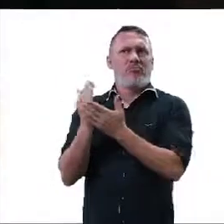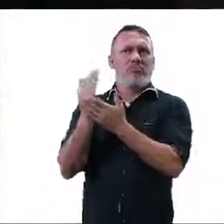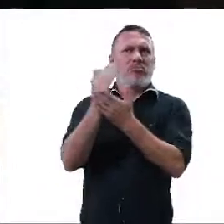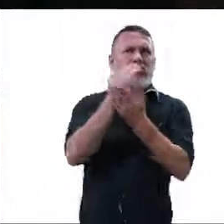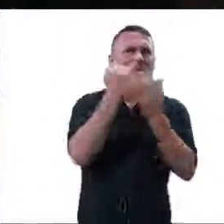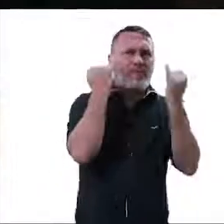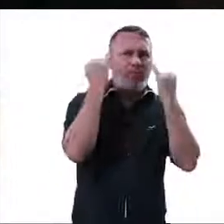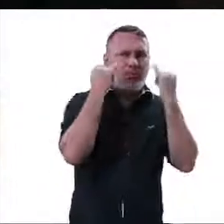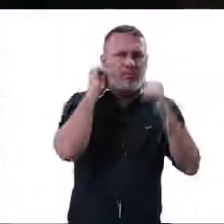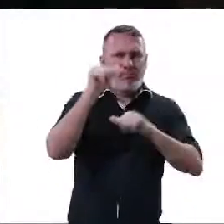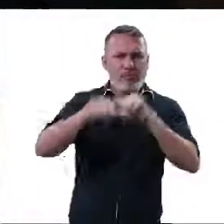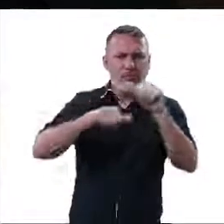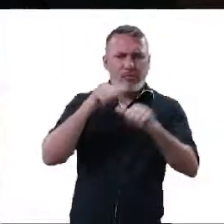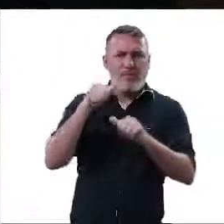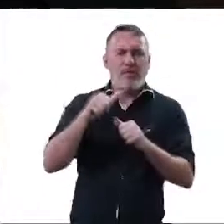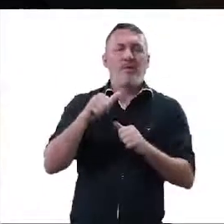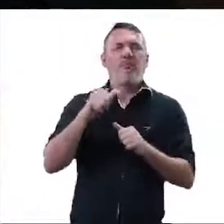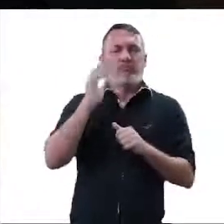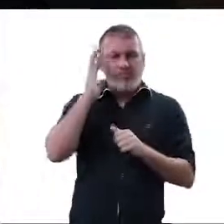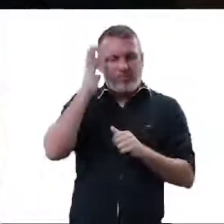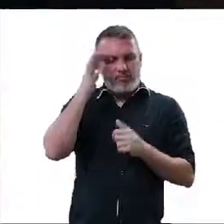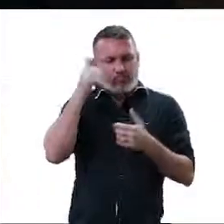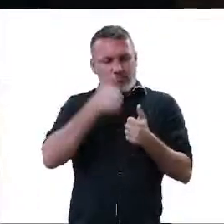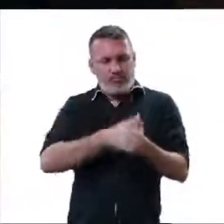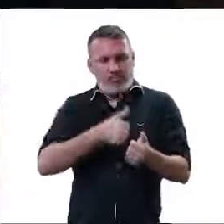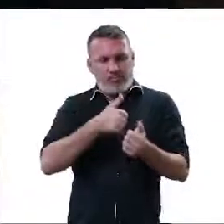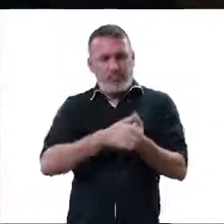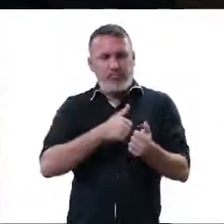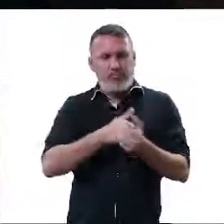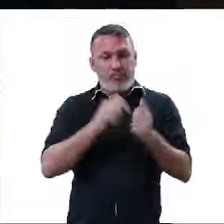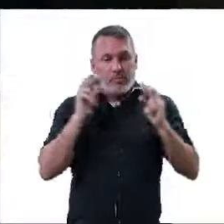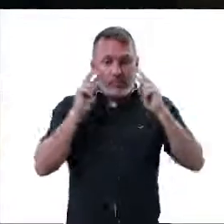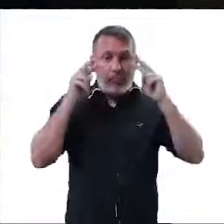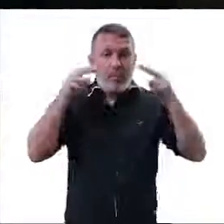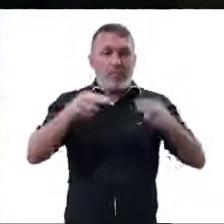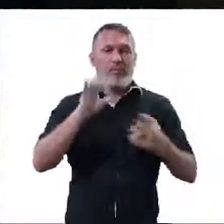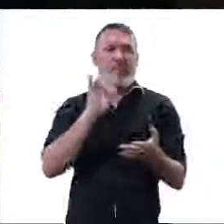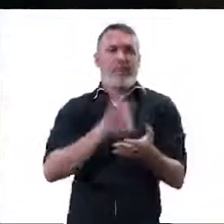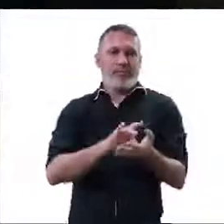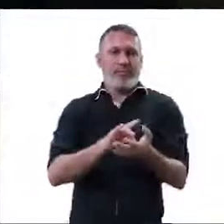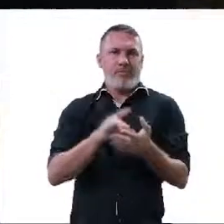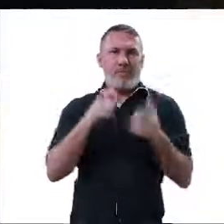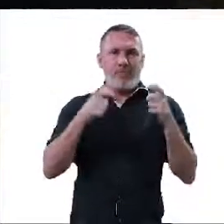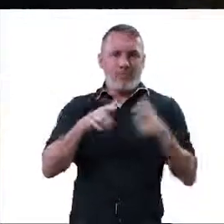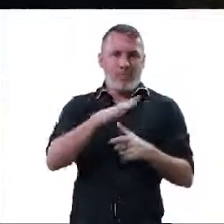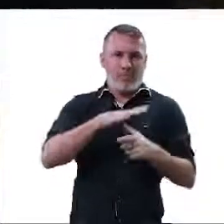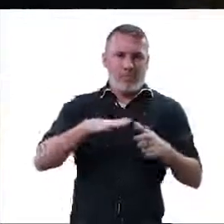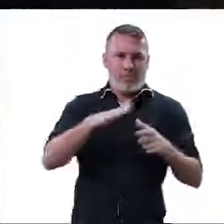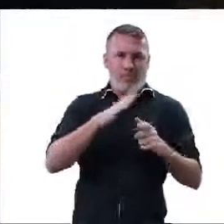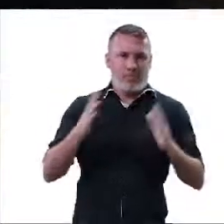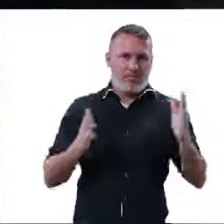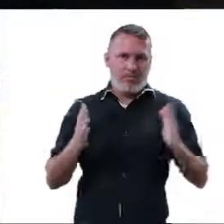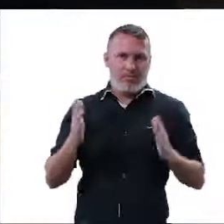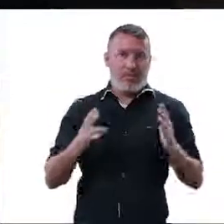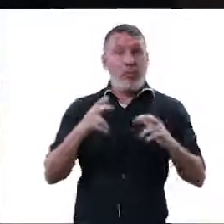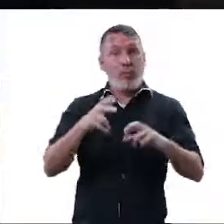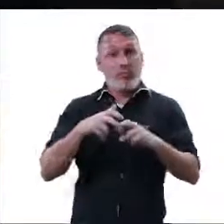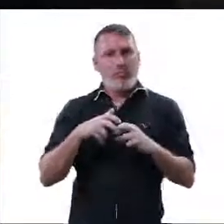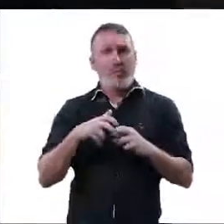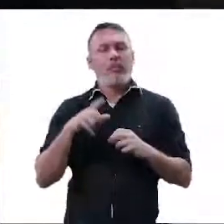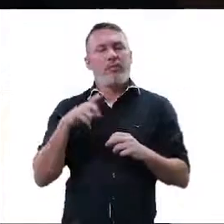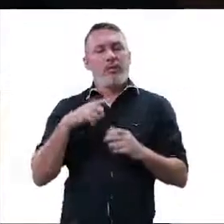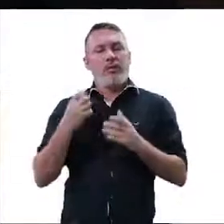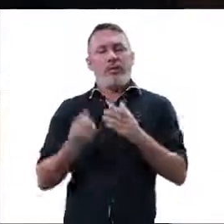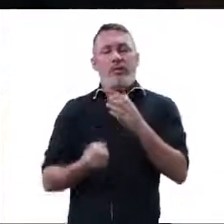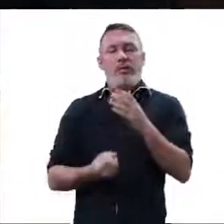essas intensas transformações vão influenciar e muito a sua maneira de ver a realidade. E para isso ele vai